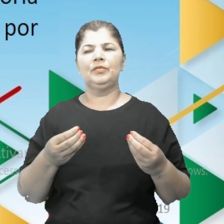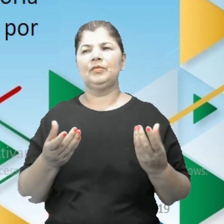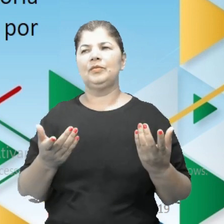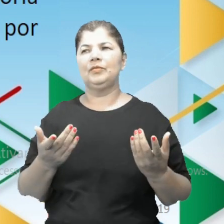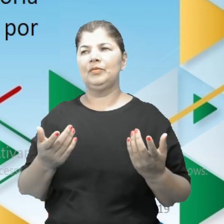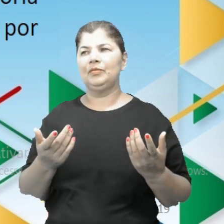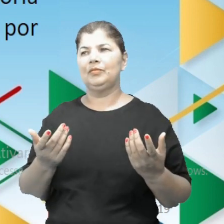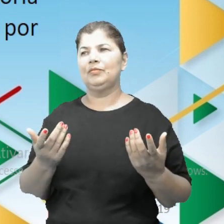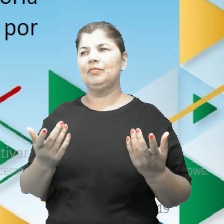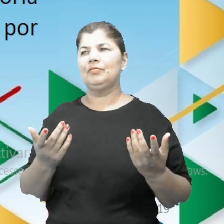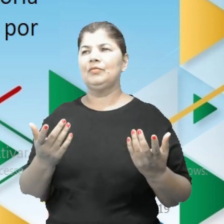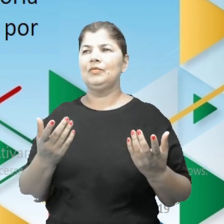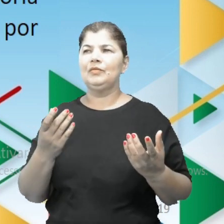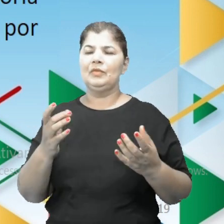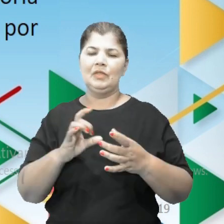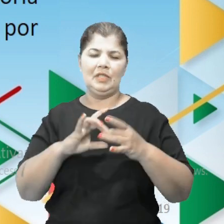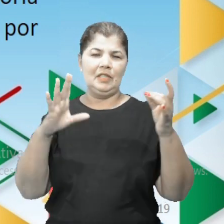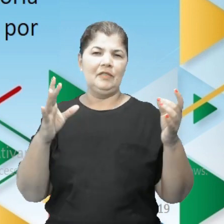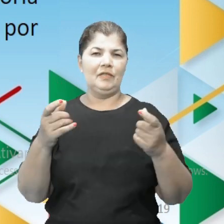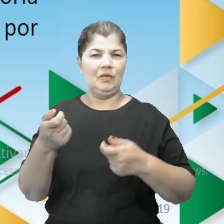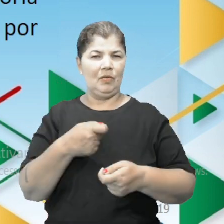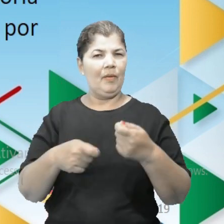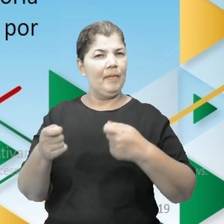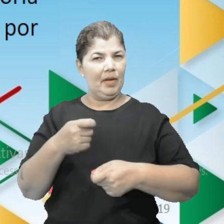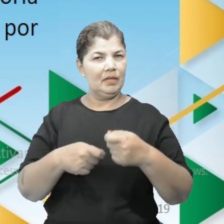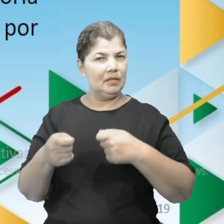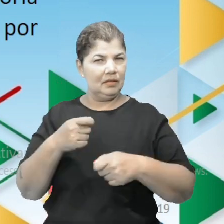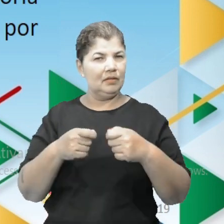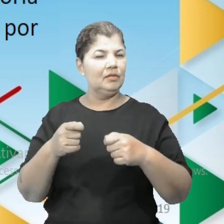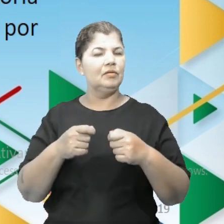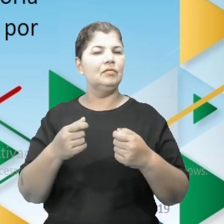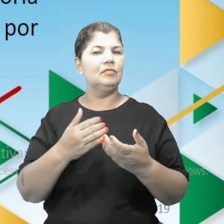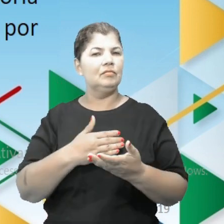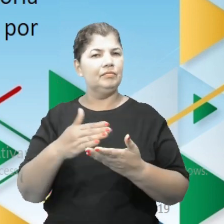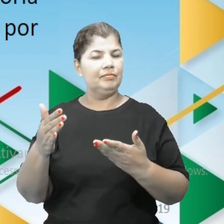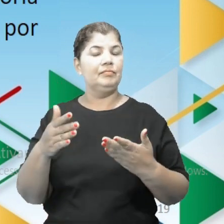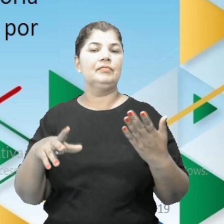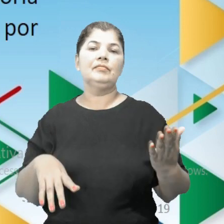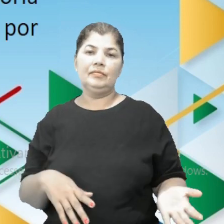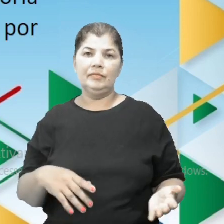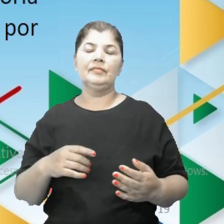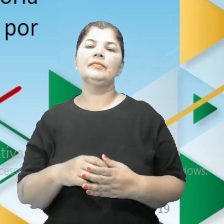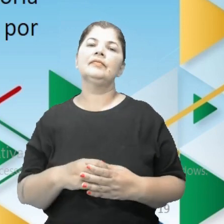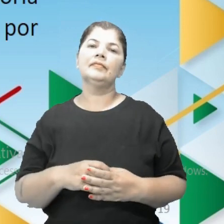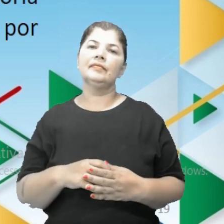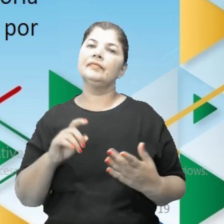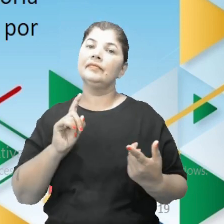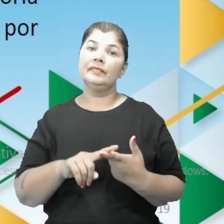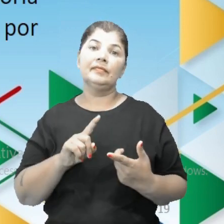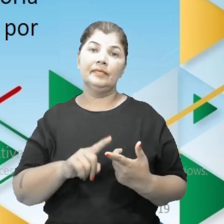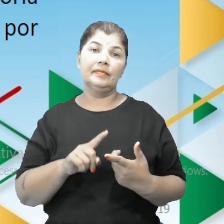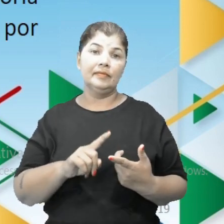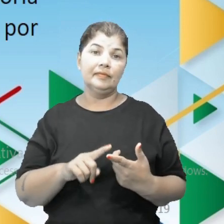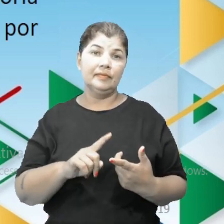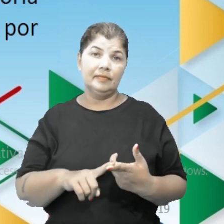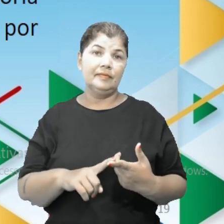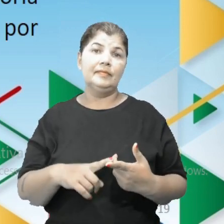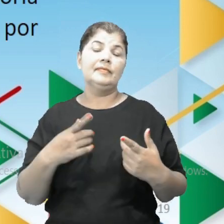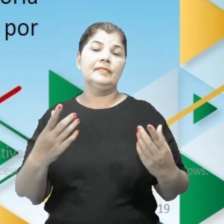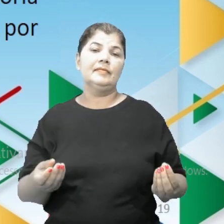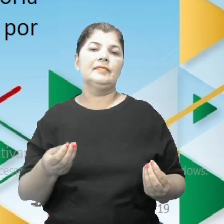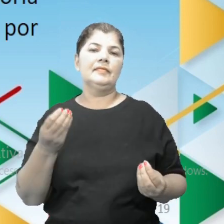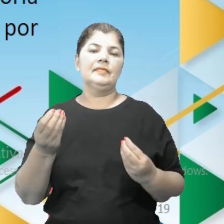ao livre comércio com todas as nações do mundo. Então, além disso, cabe destacar as